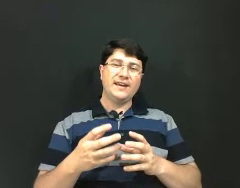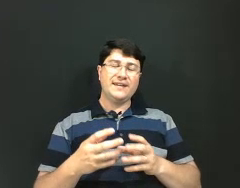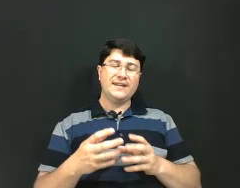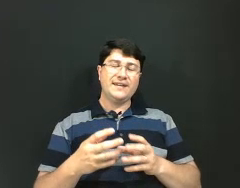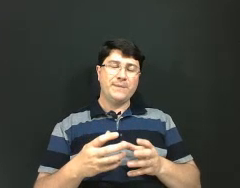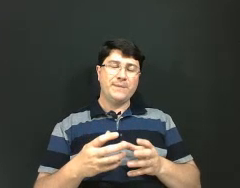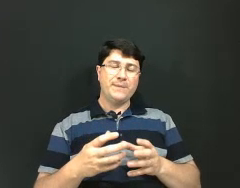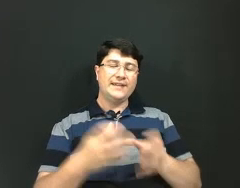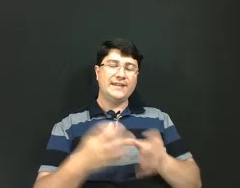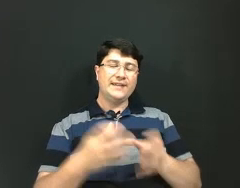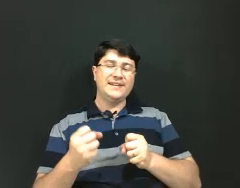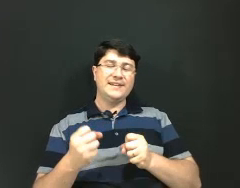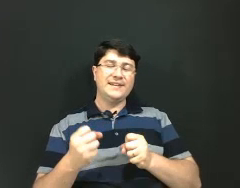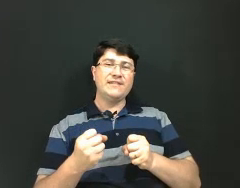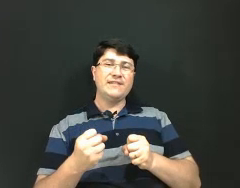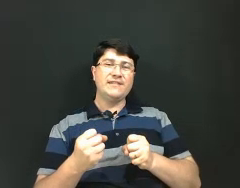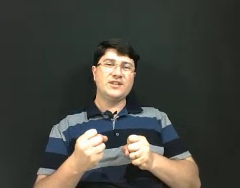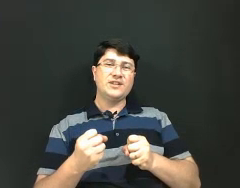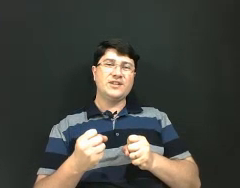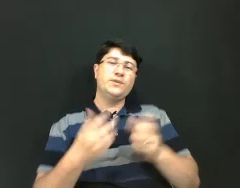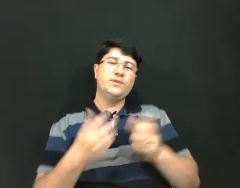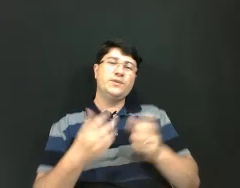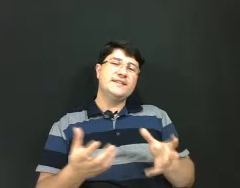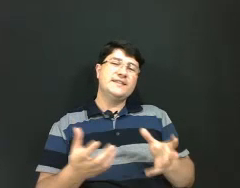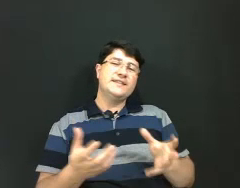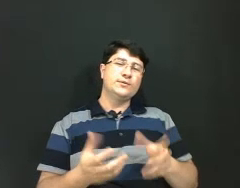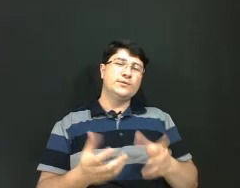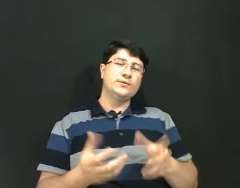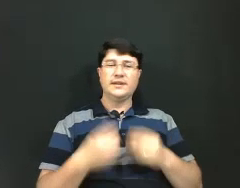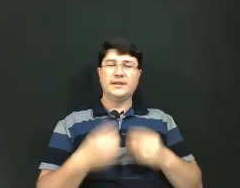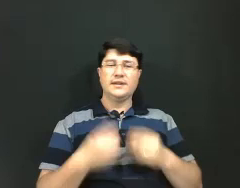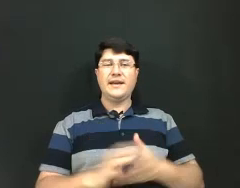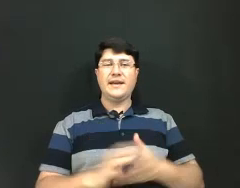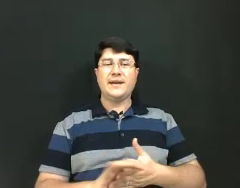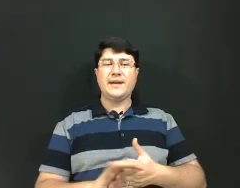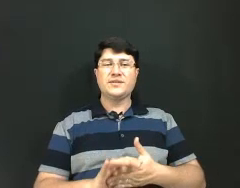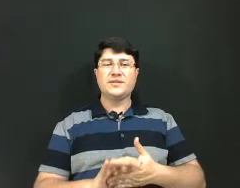vai pegar daí quem está vendo da gente por inferência do mundo.